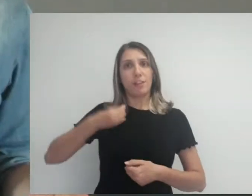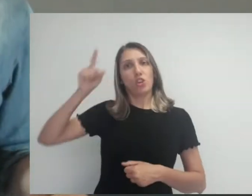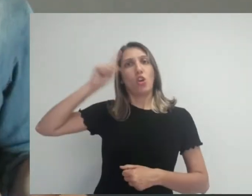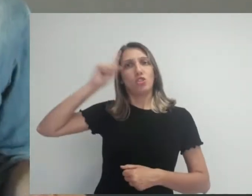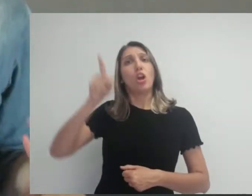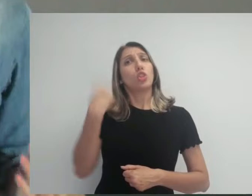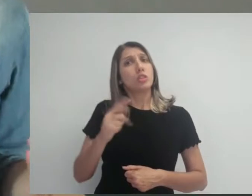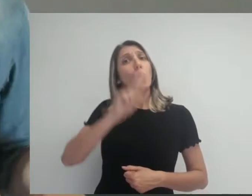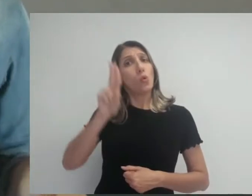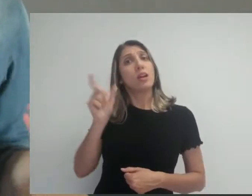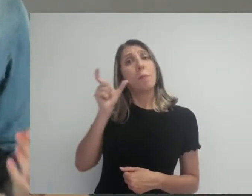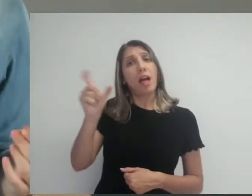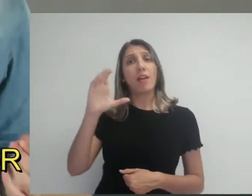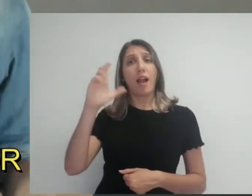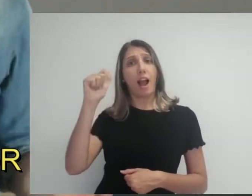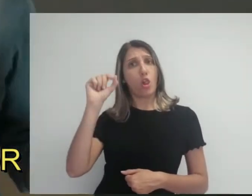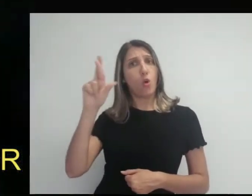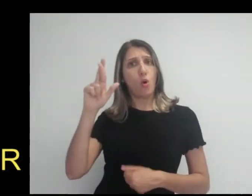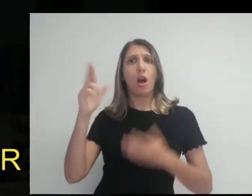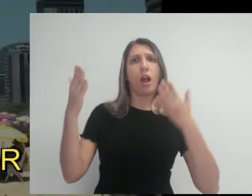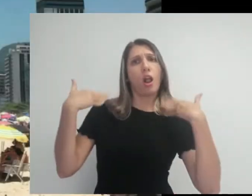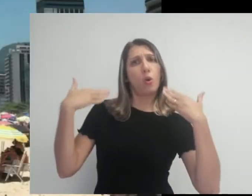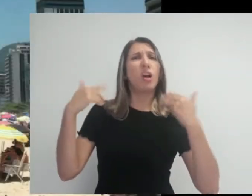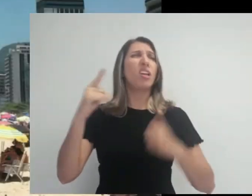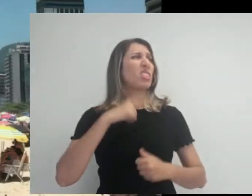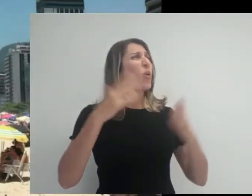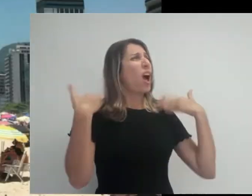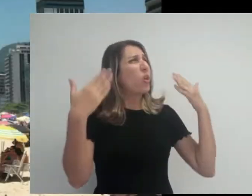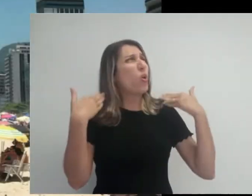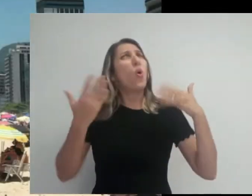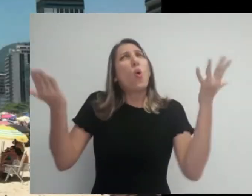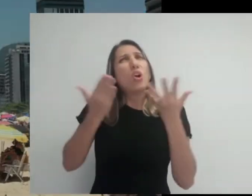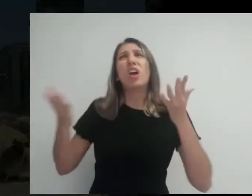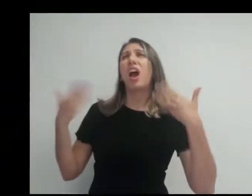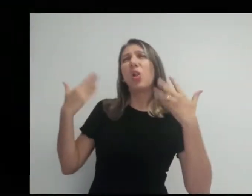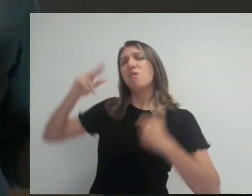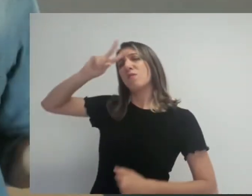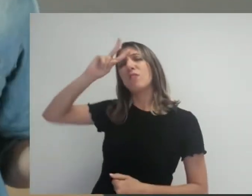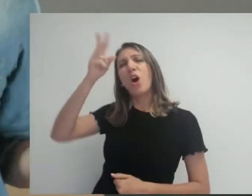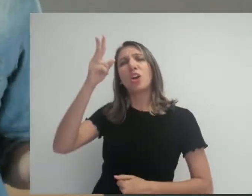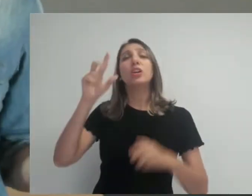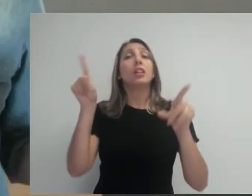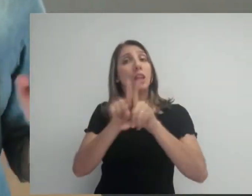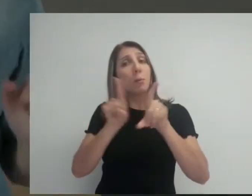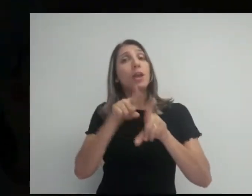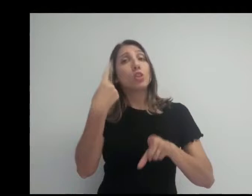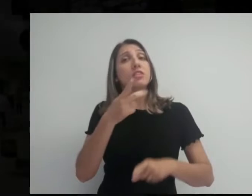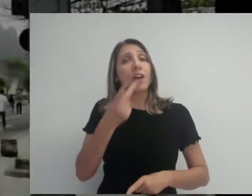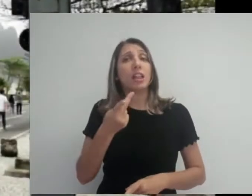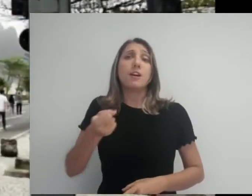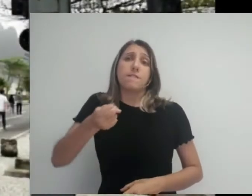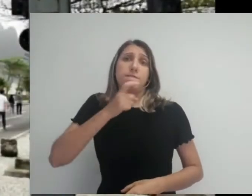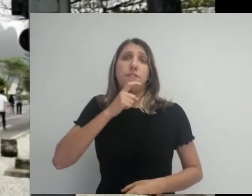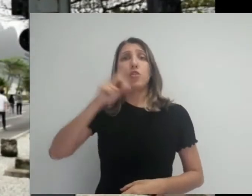No dia a dia, usamos com frequência a palavra calor. Estou com calor. O calor hoje está infernal. Também dizemos, o frio hoje